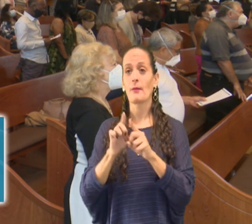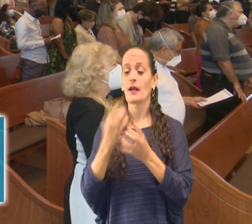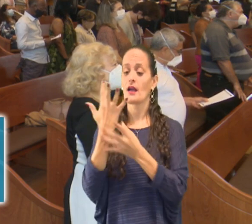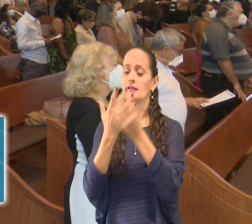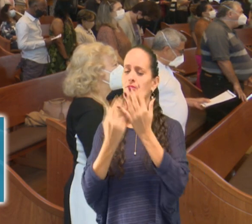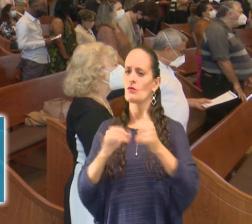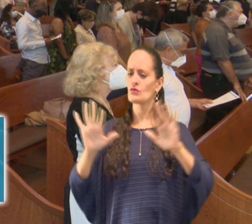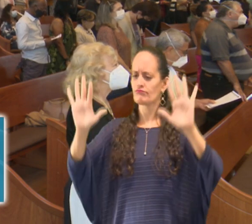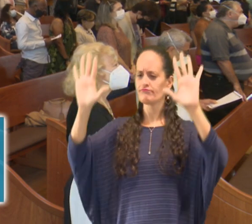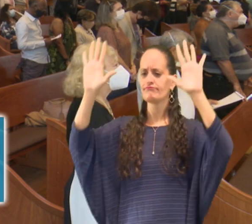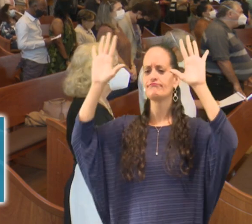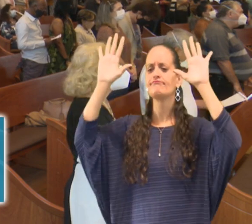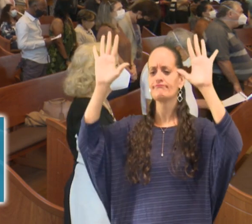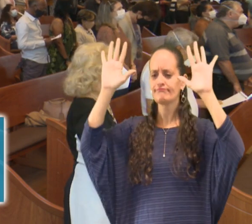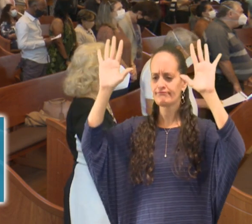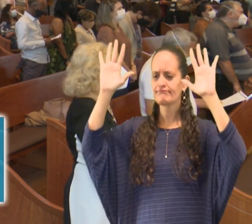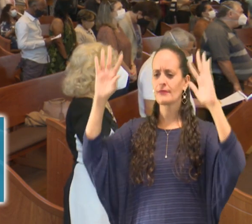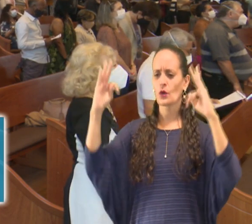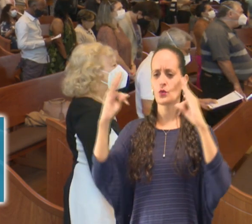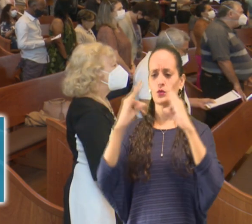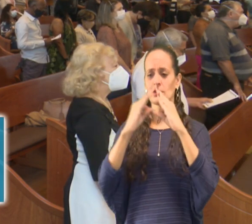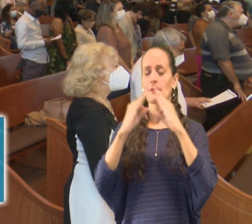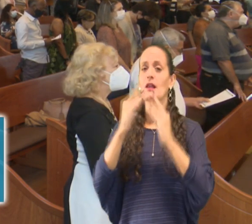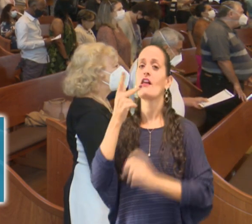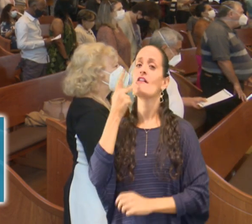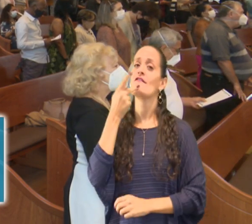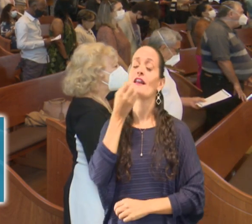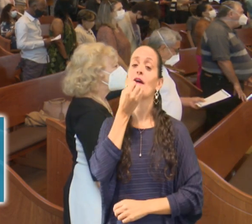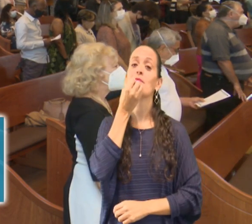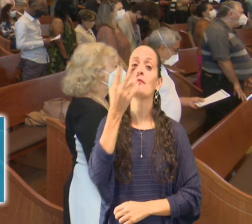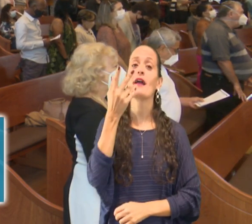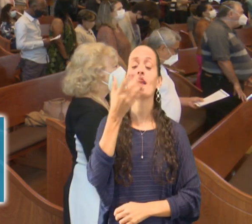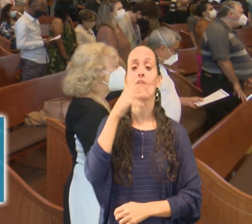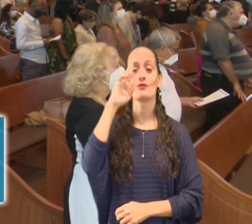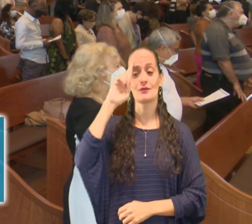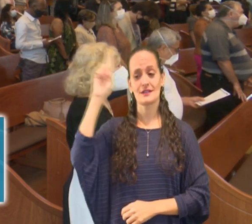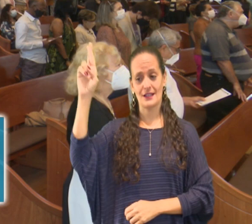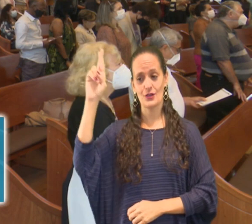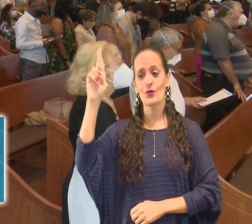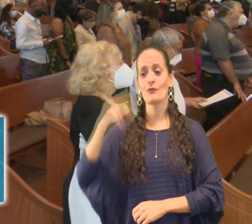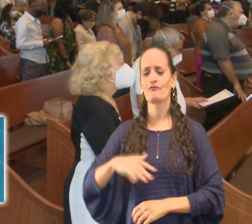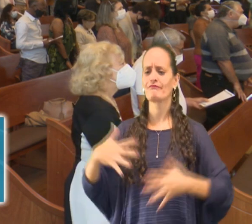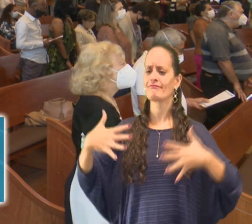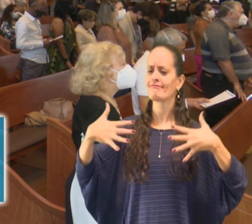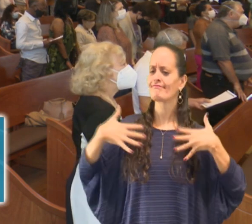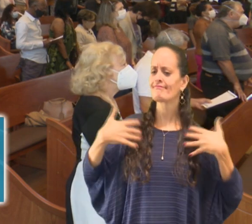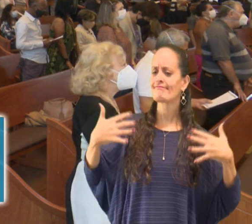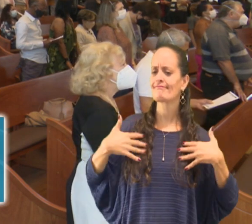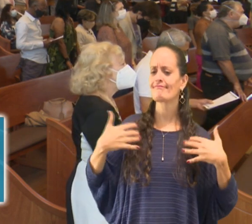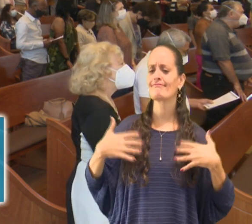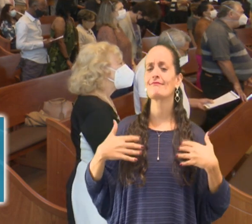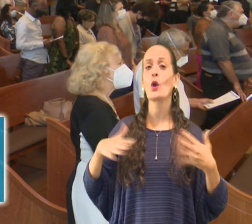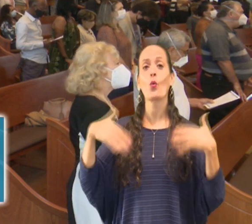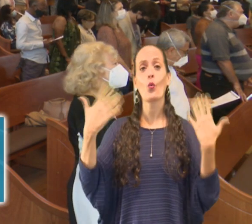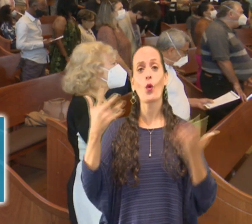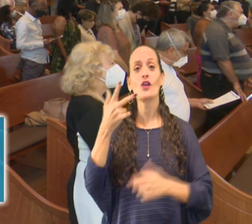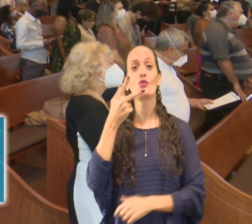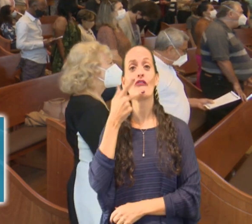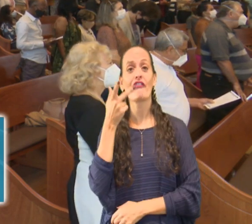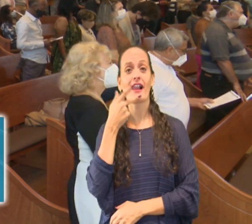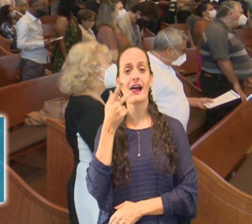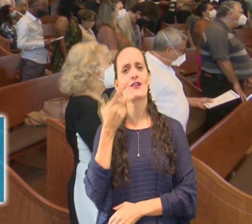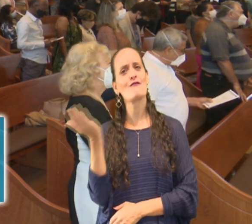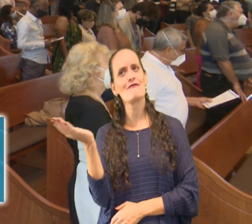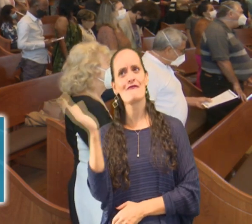as mãos para o santuário e bendizei ao Senhor. Alegrei-me quando me